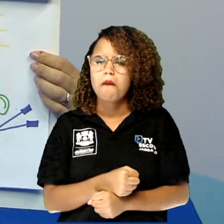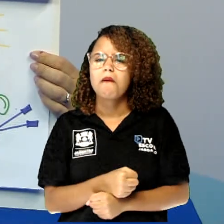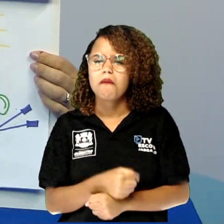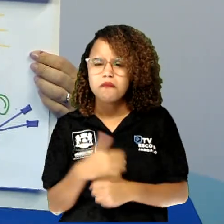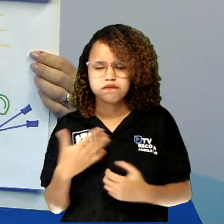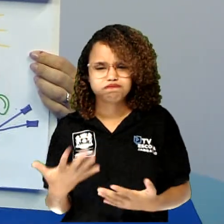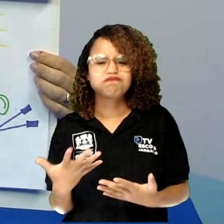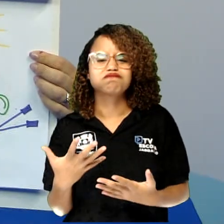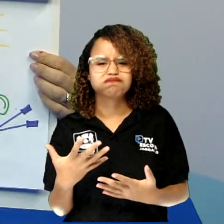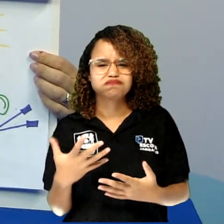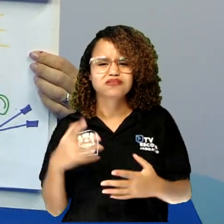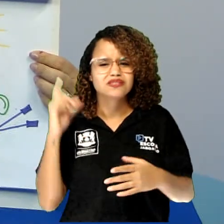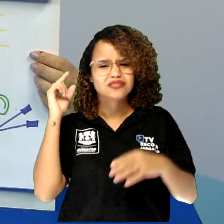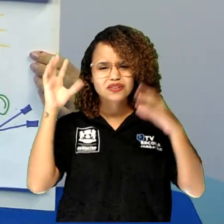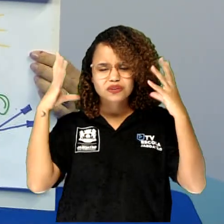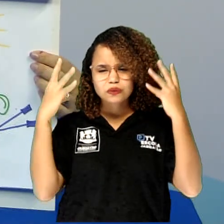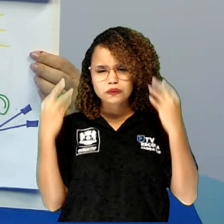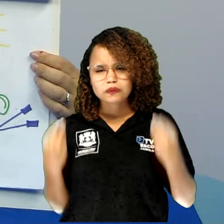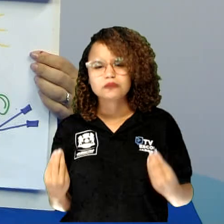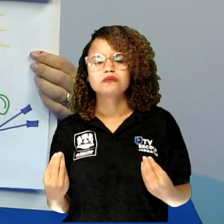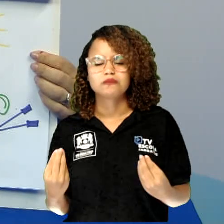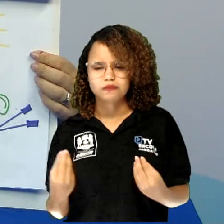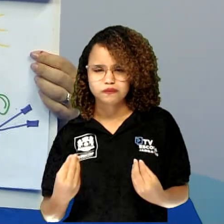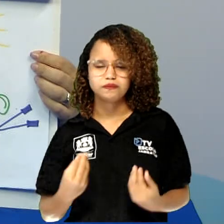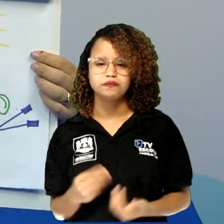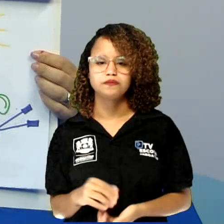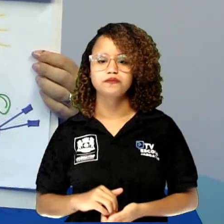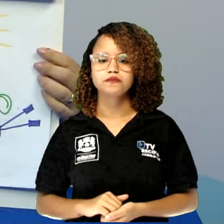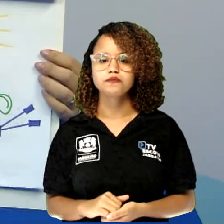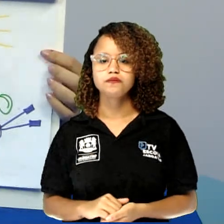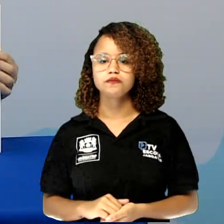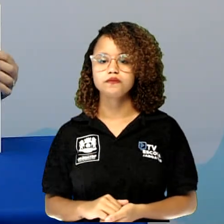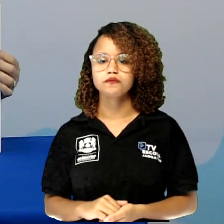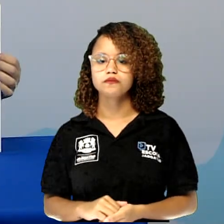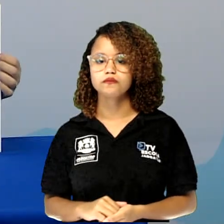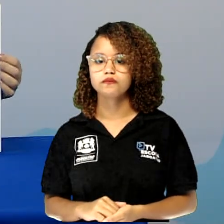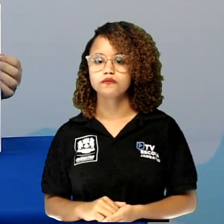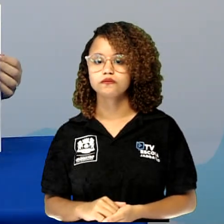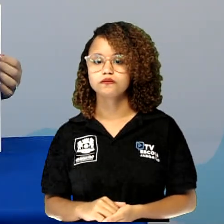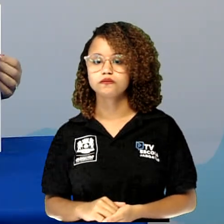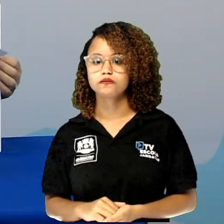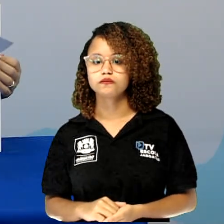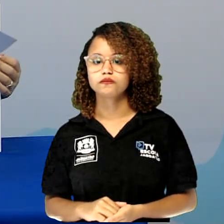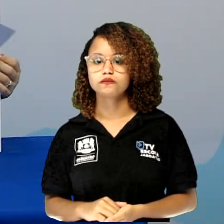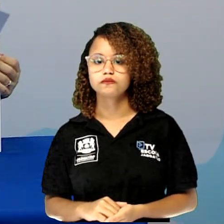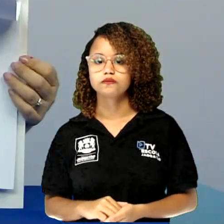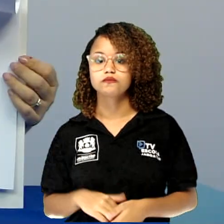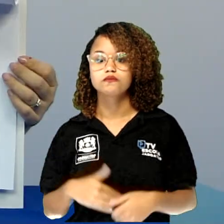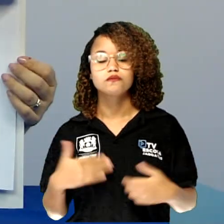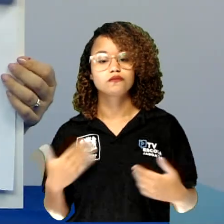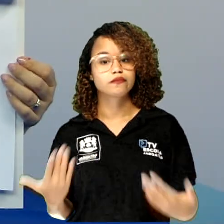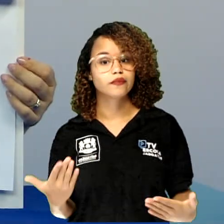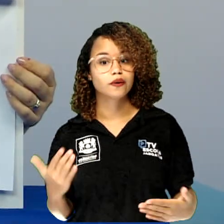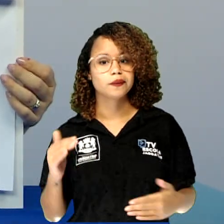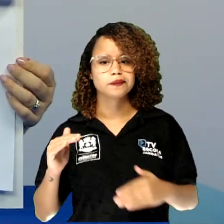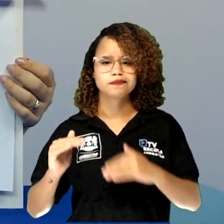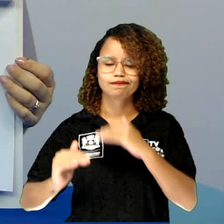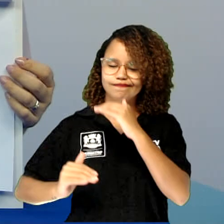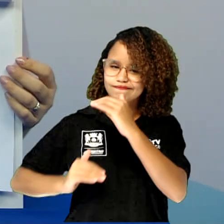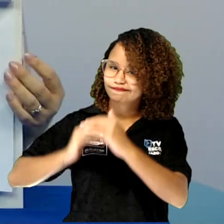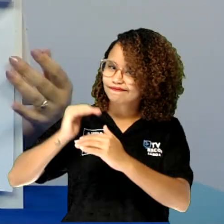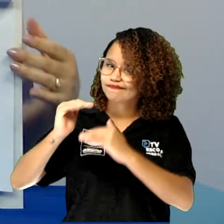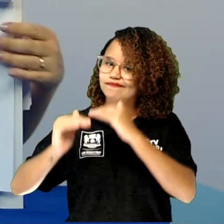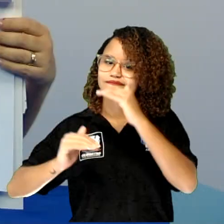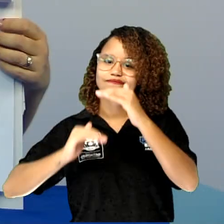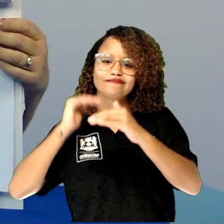isso que fez com que as pétalas dela fossem caindo. Pois bem, o tempo passou